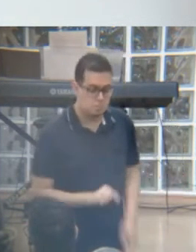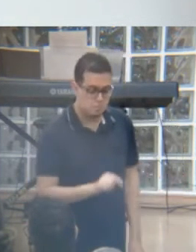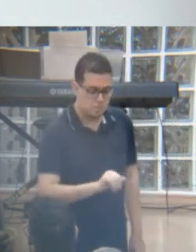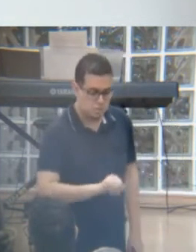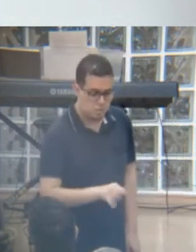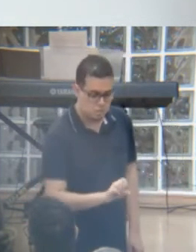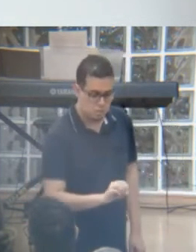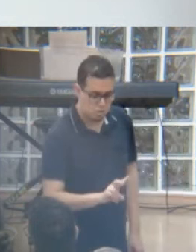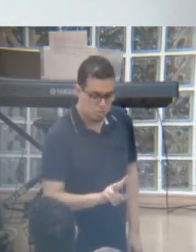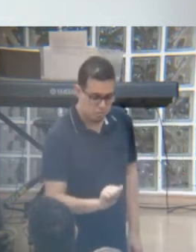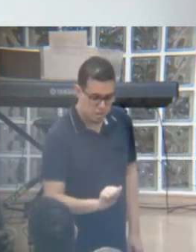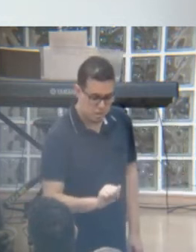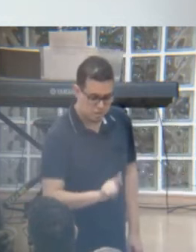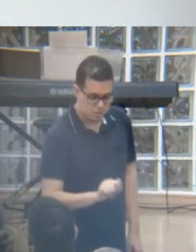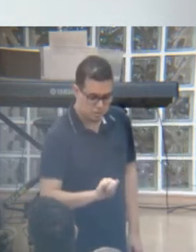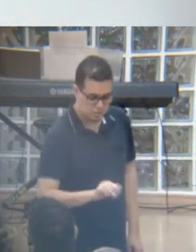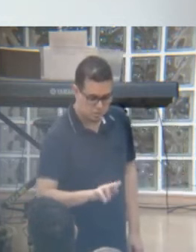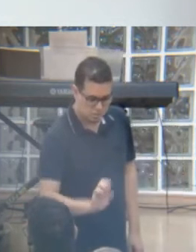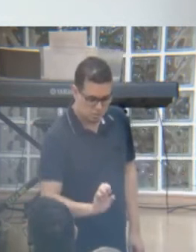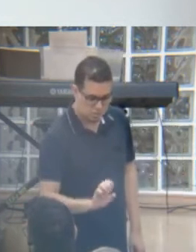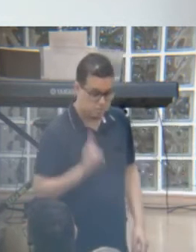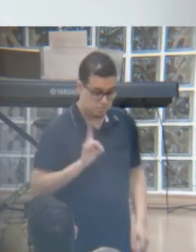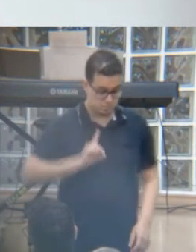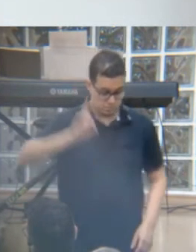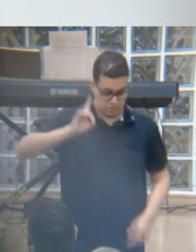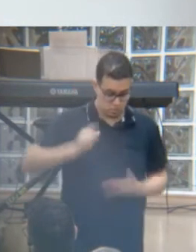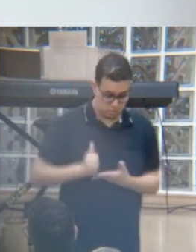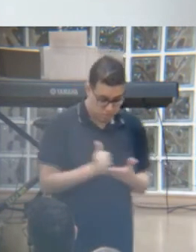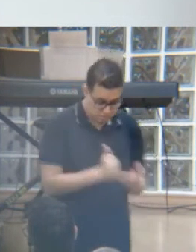Deus proverá para si um cordeiro.